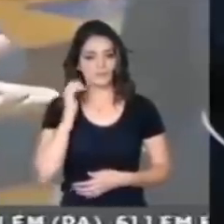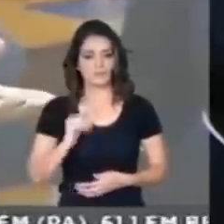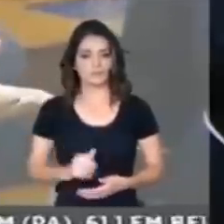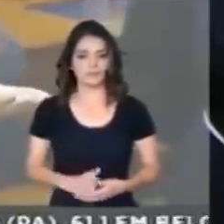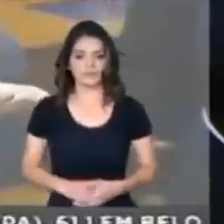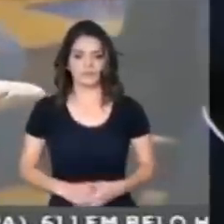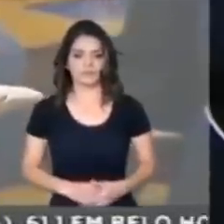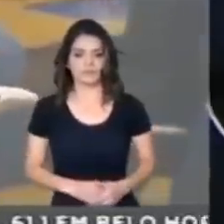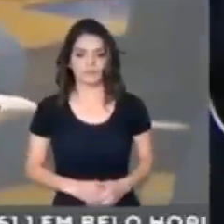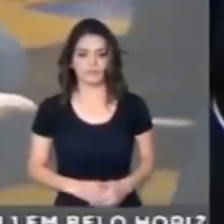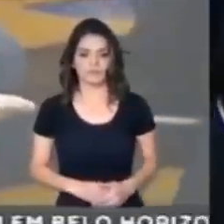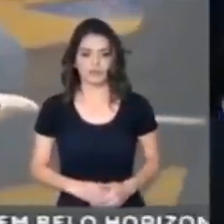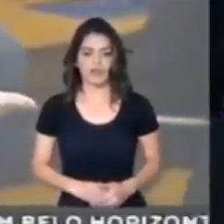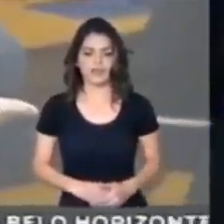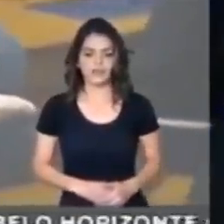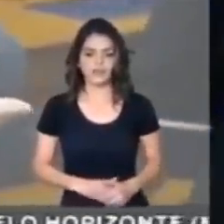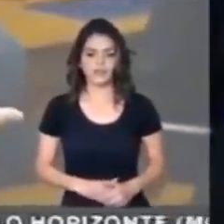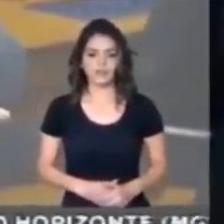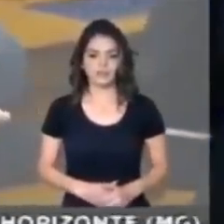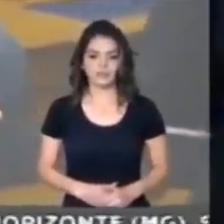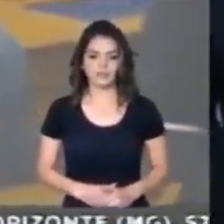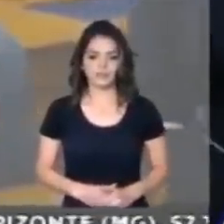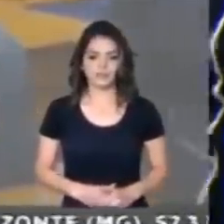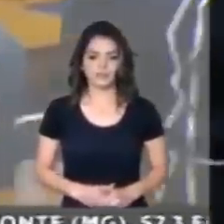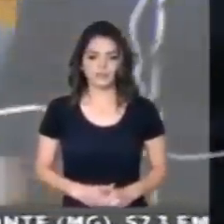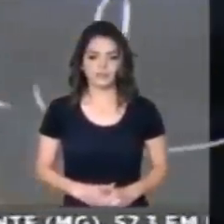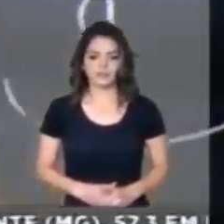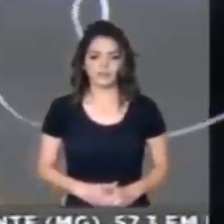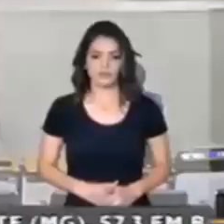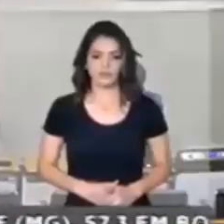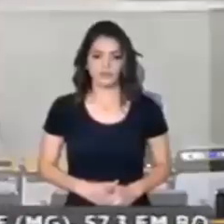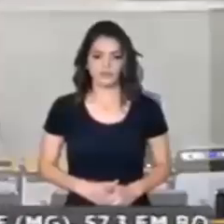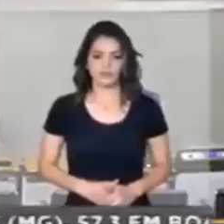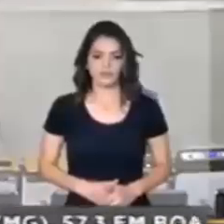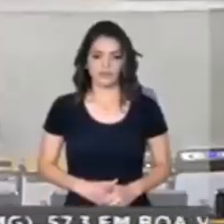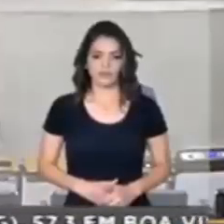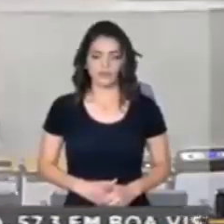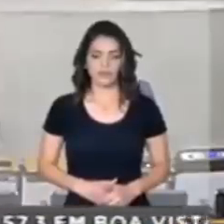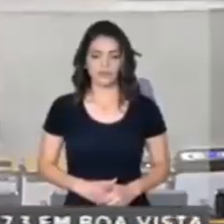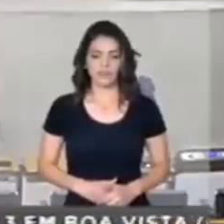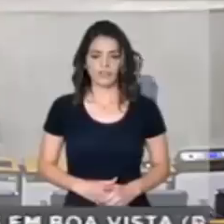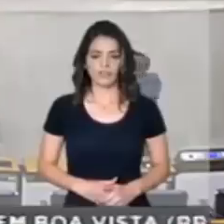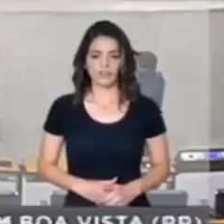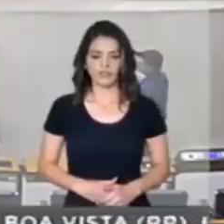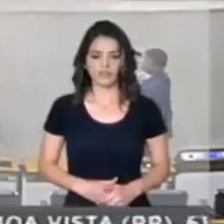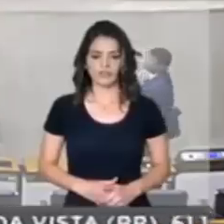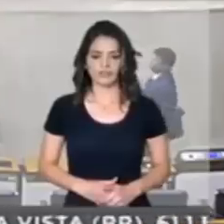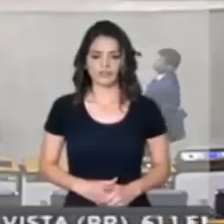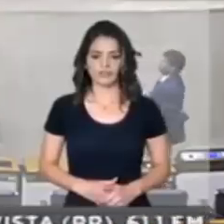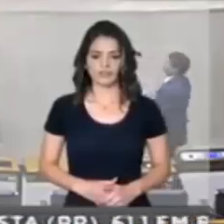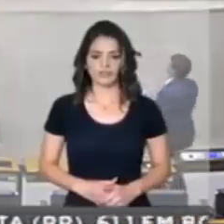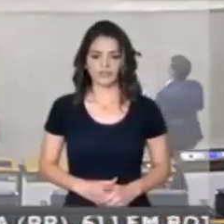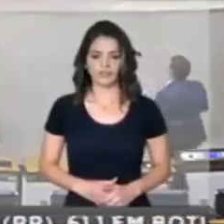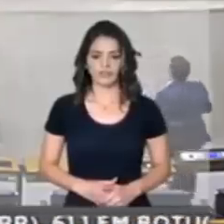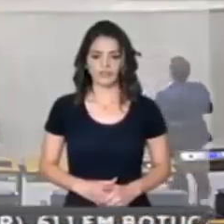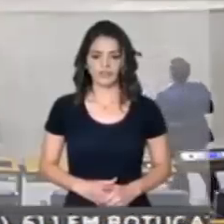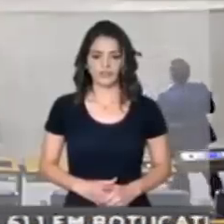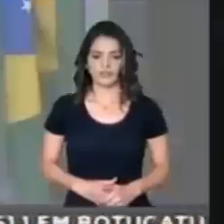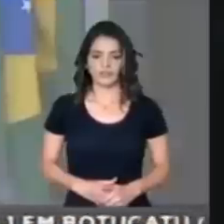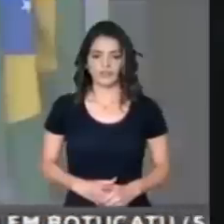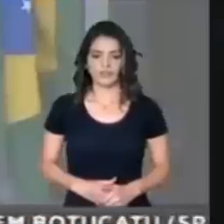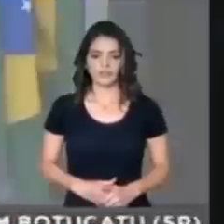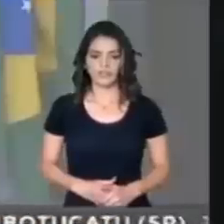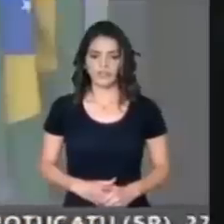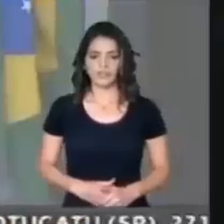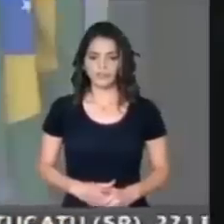aí. É permitida, não. Arbitralmente, é permitida. Não, não pode. Não pode. Vossa Excelência vai ter o tempo daqui a pouquinho. Para concluir, deputado Kim, por favor.